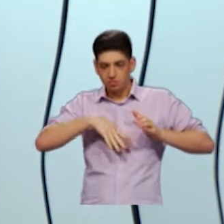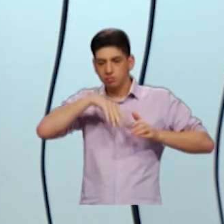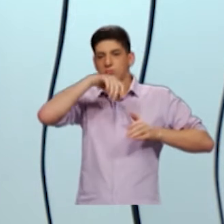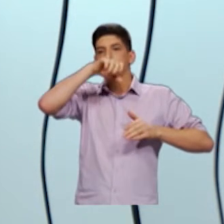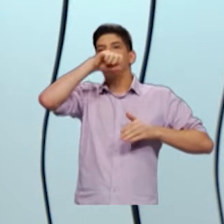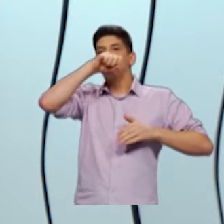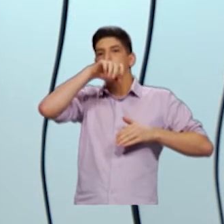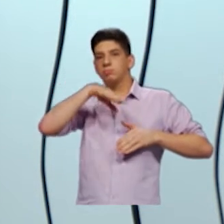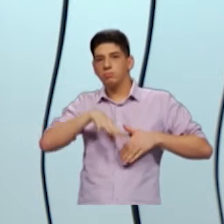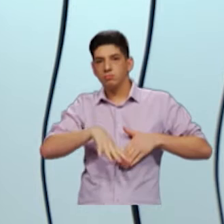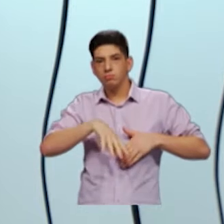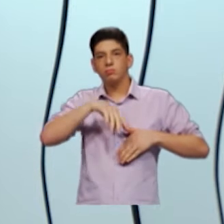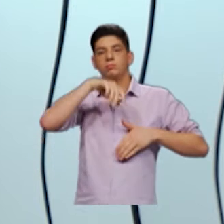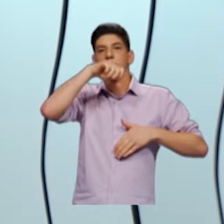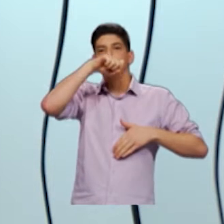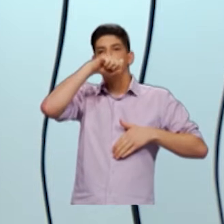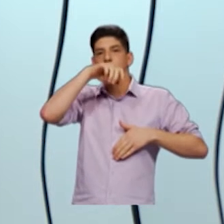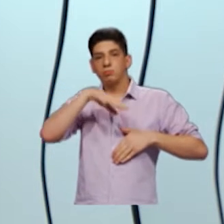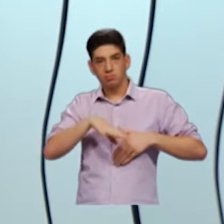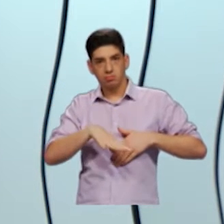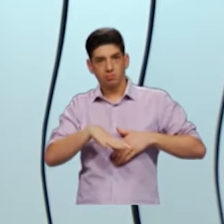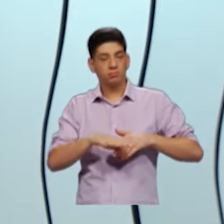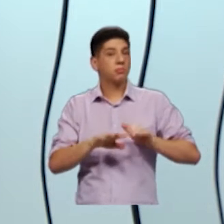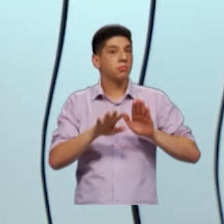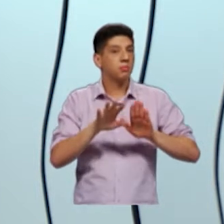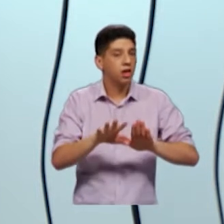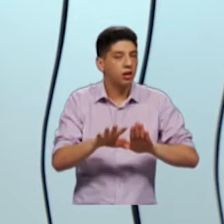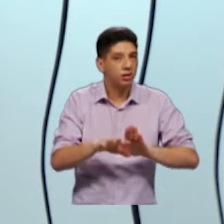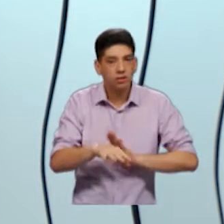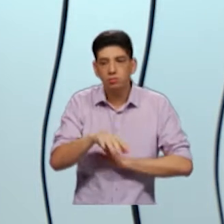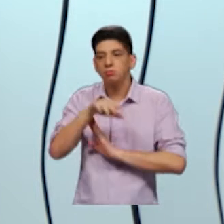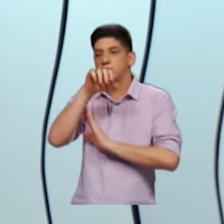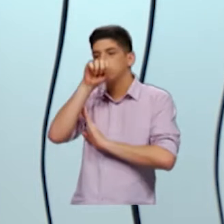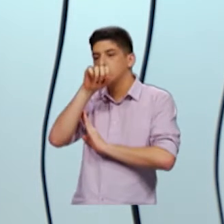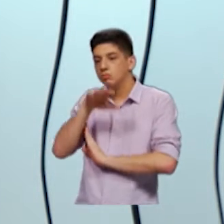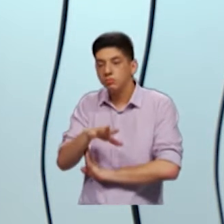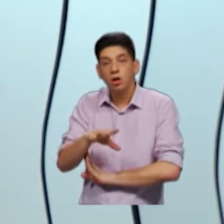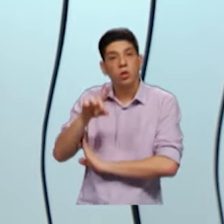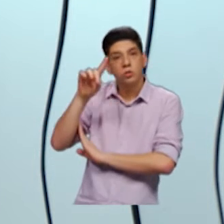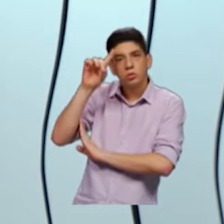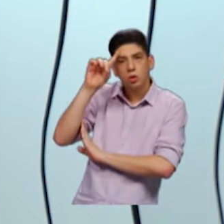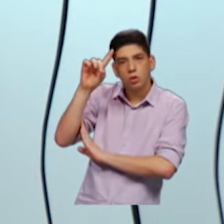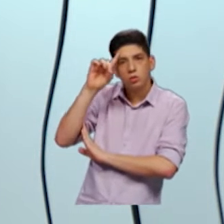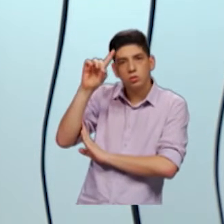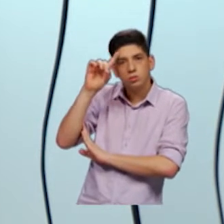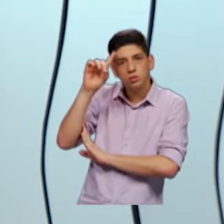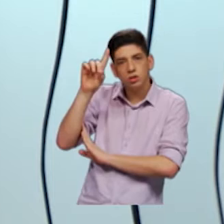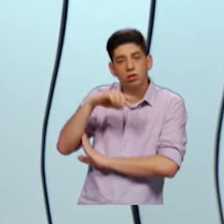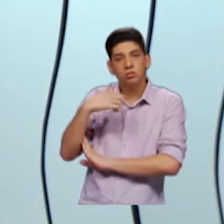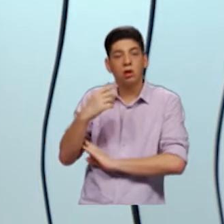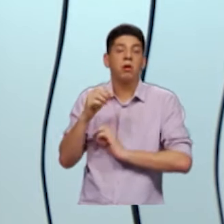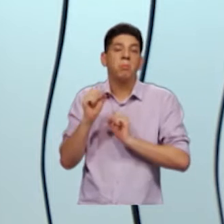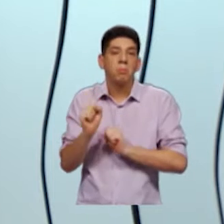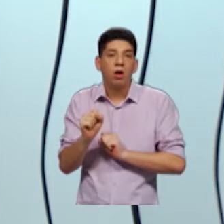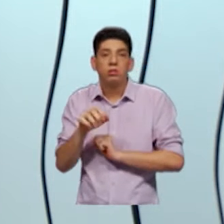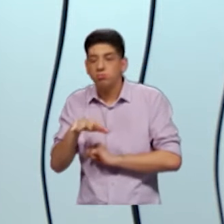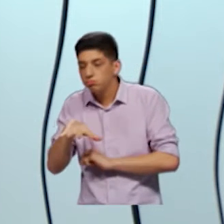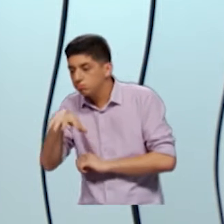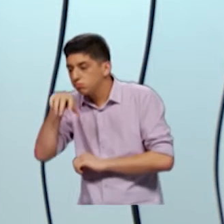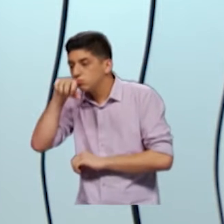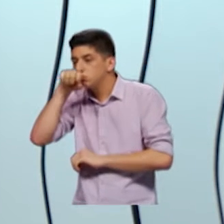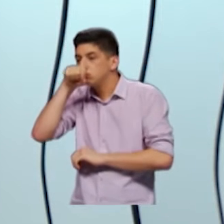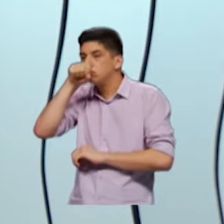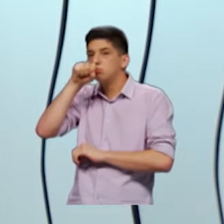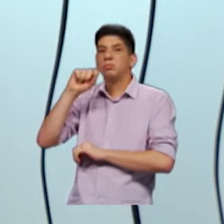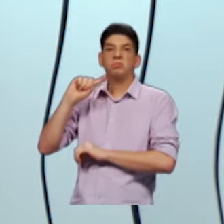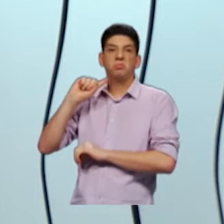nesse processo de respiração, em todos os momentos, em todos os dias, nós podemos estar respirando um ar que não seja um